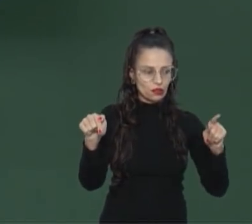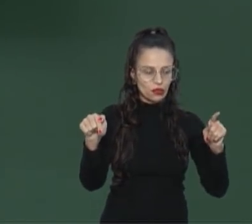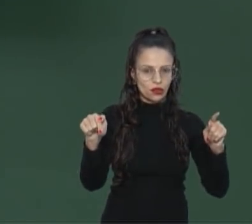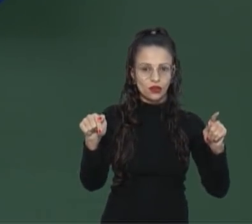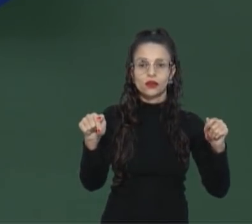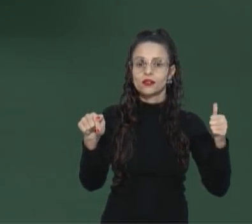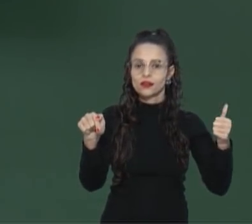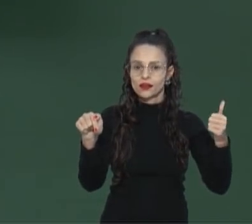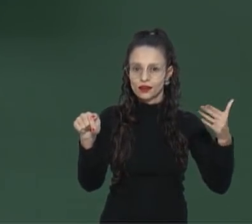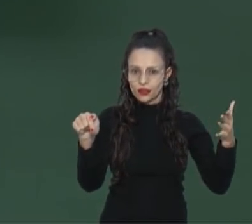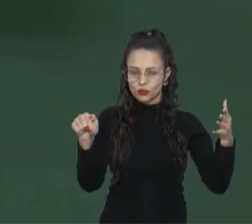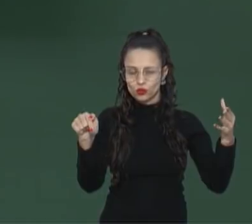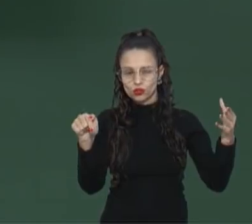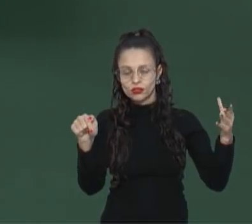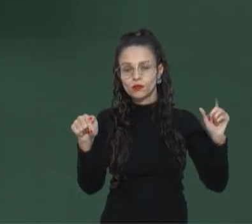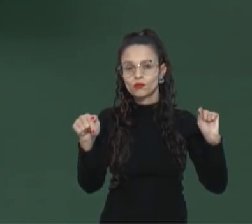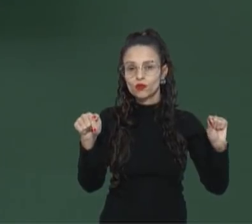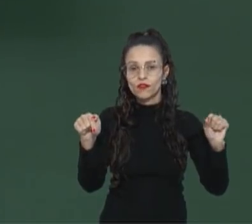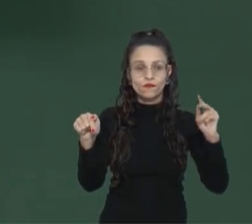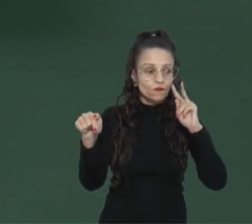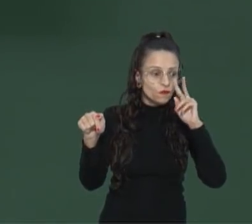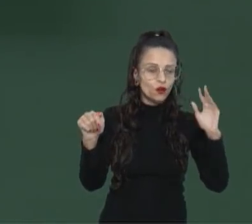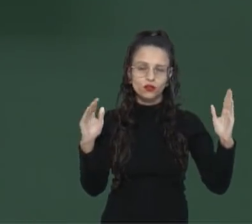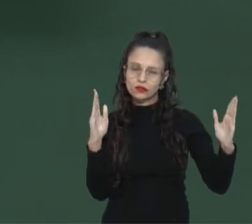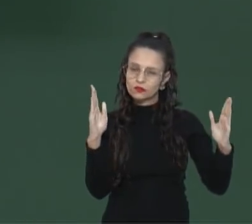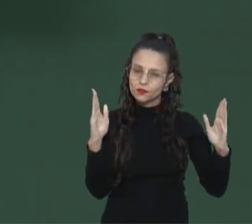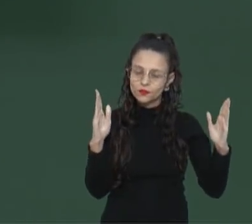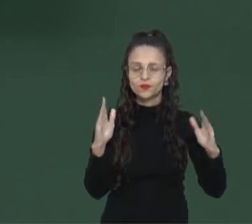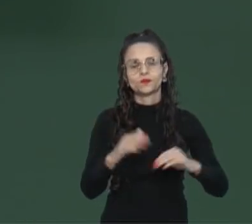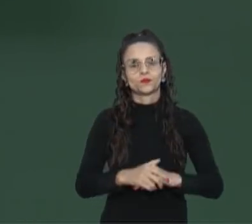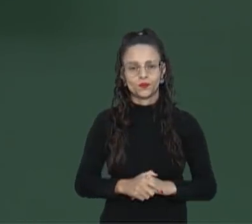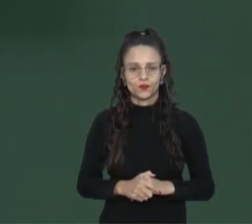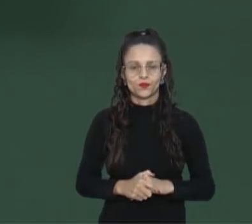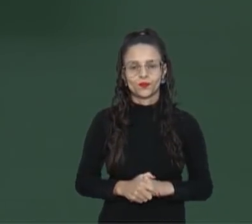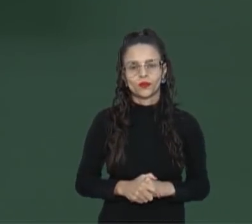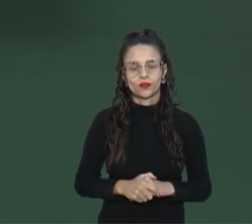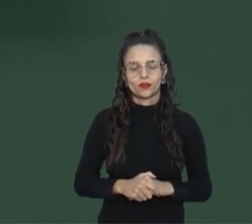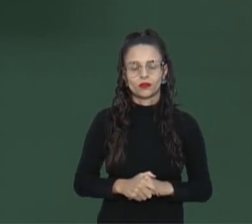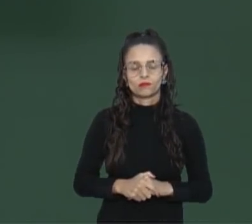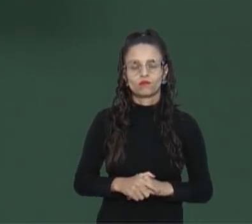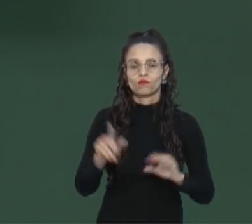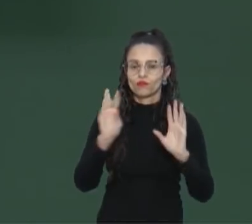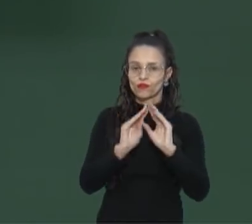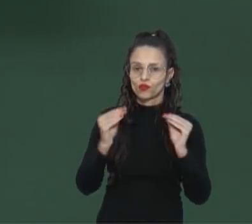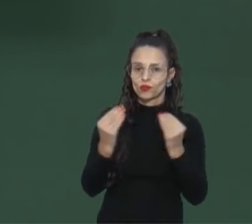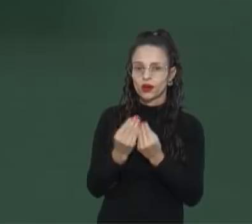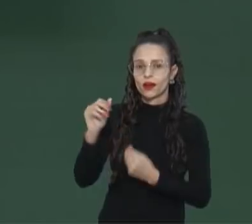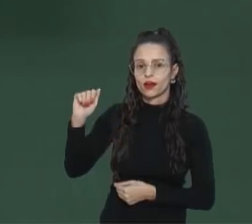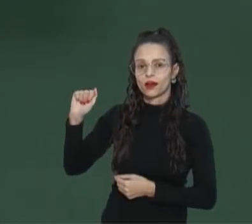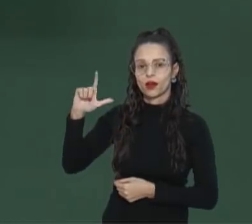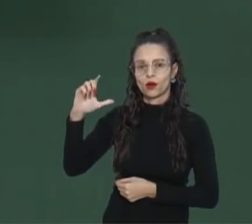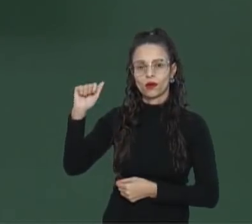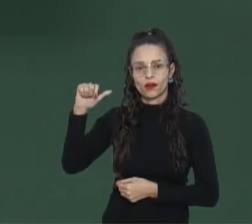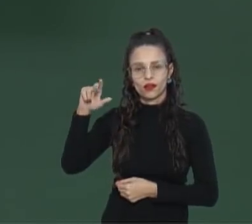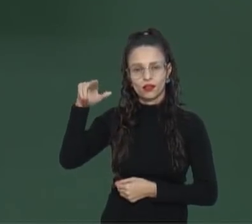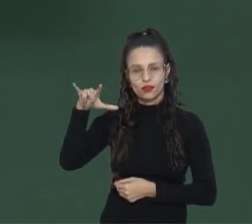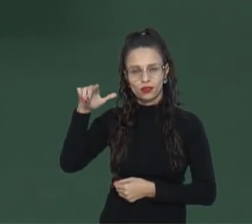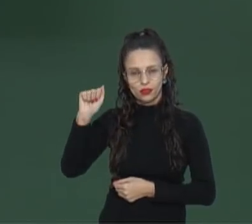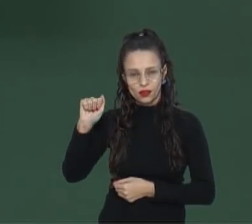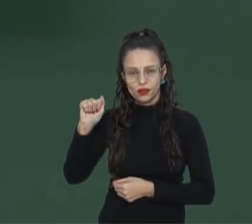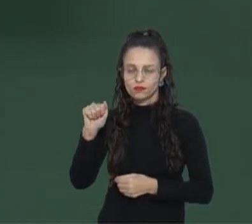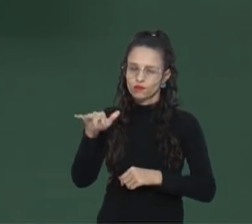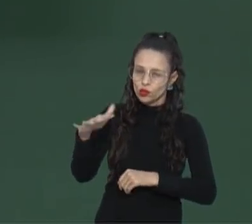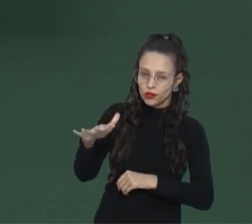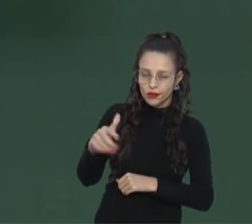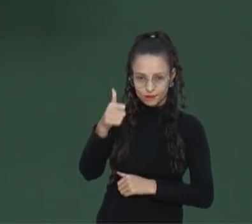do 14, porque ele não é forte. Ele é uma substância alcalina moderada. Entenderam como eu fiz a